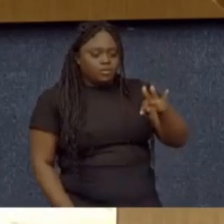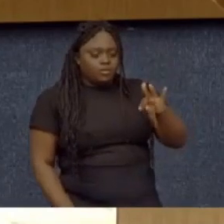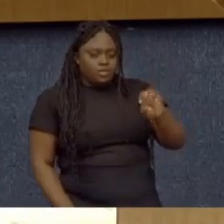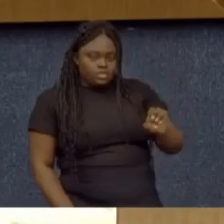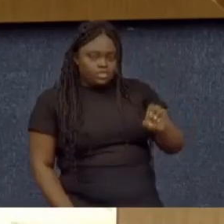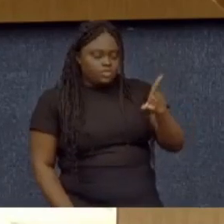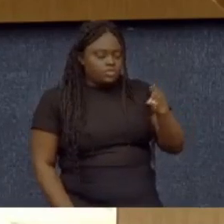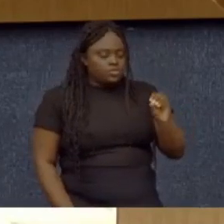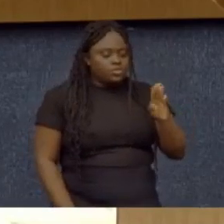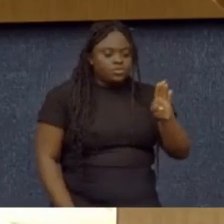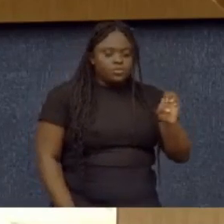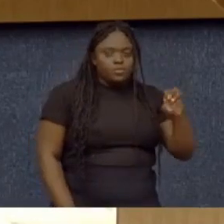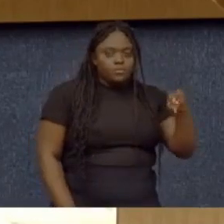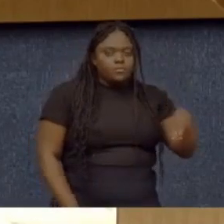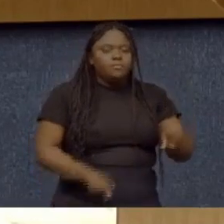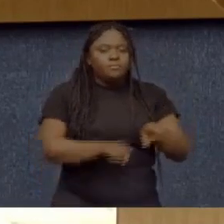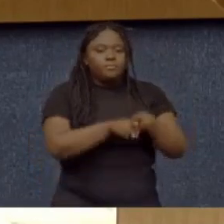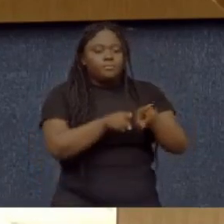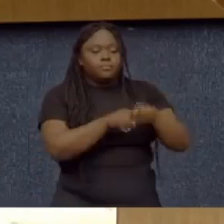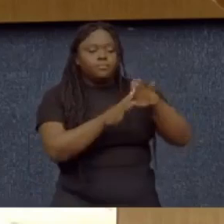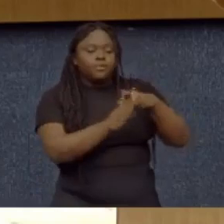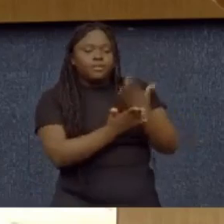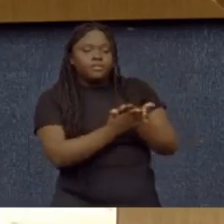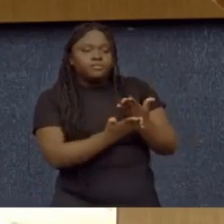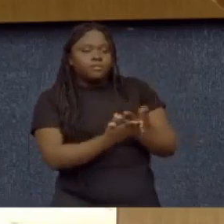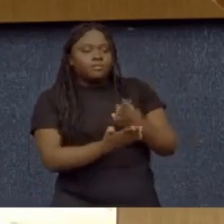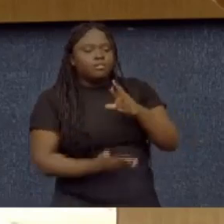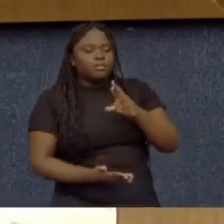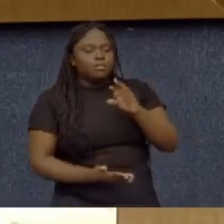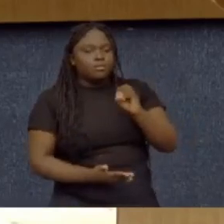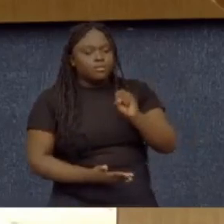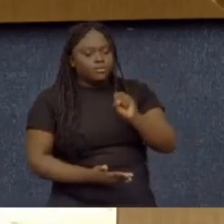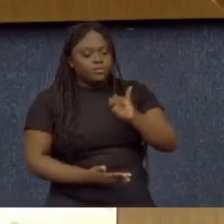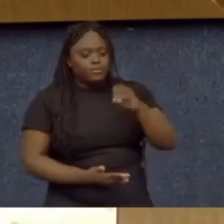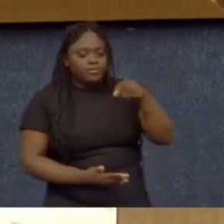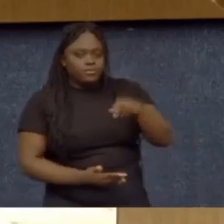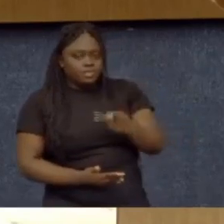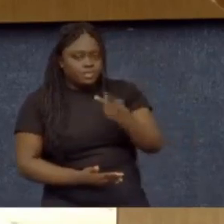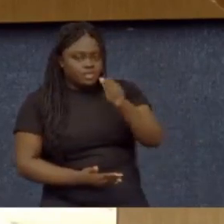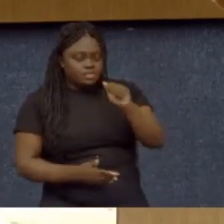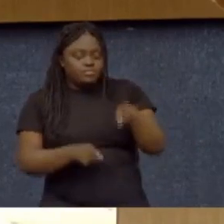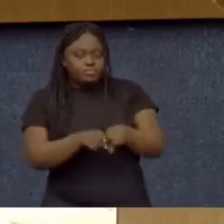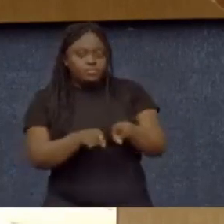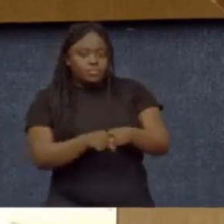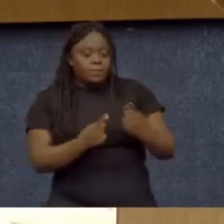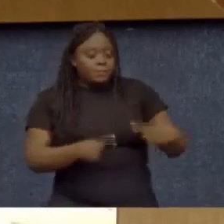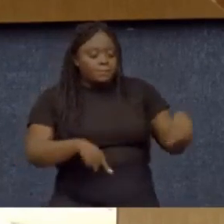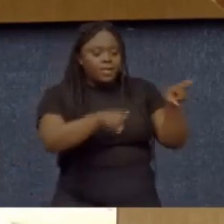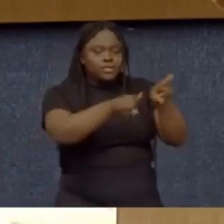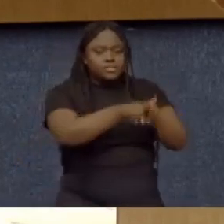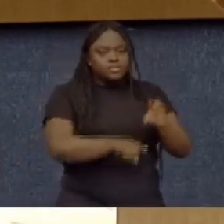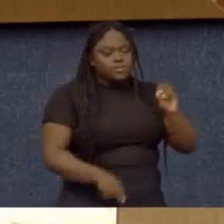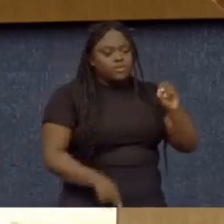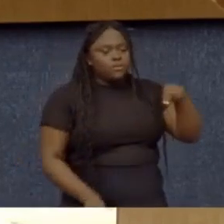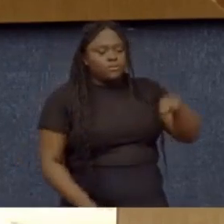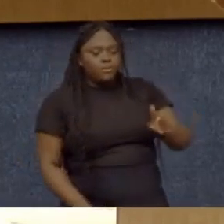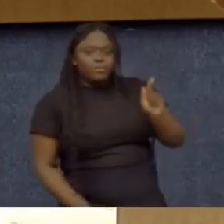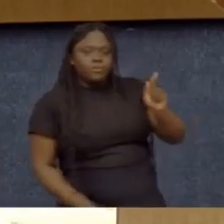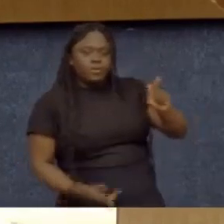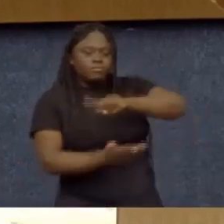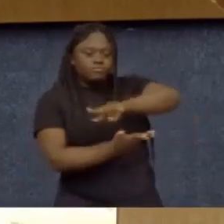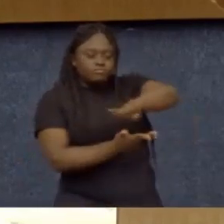Rosinhas. Também são parceiros de ONGs no aglomerado da Ventosa, entre outras